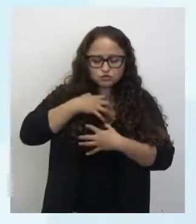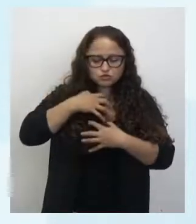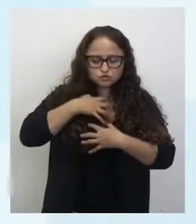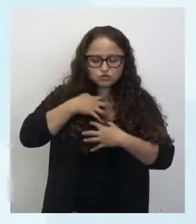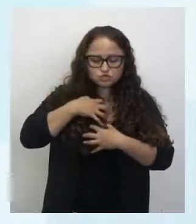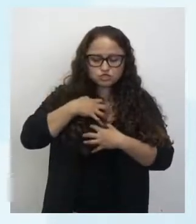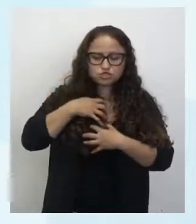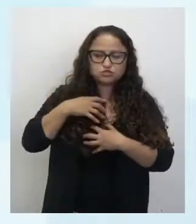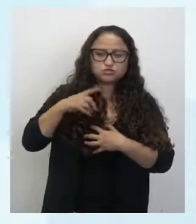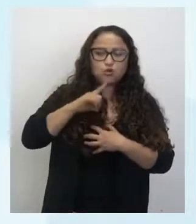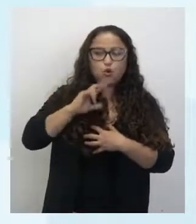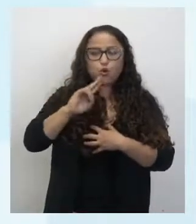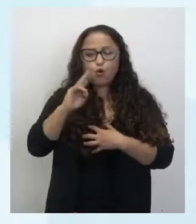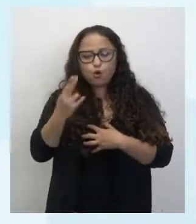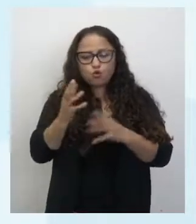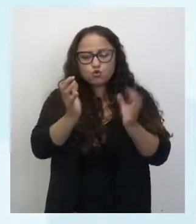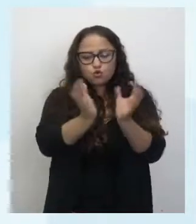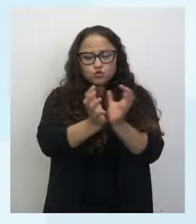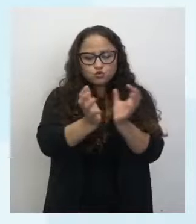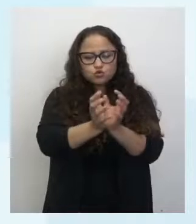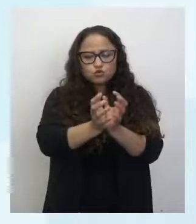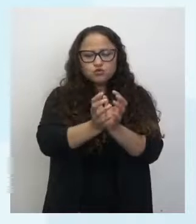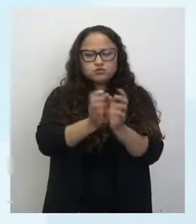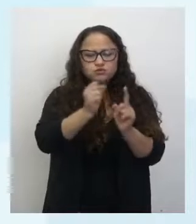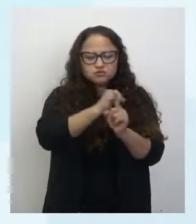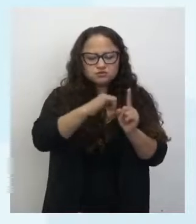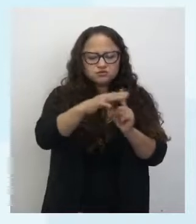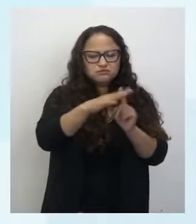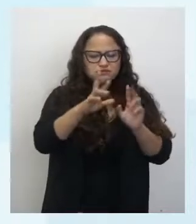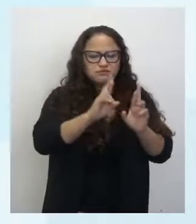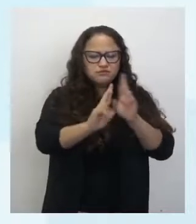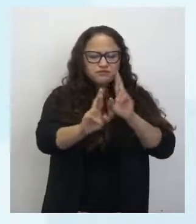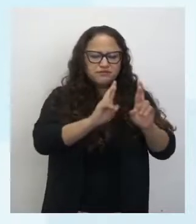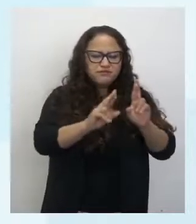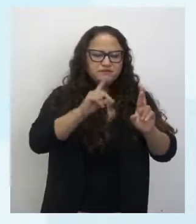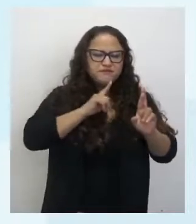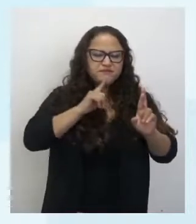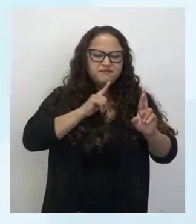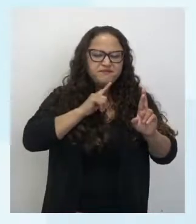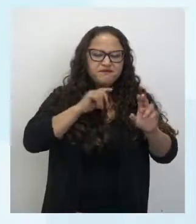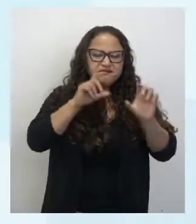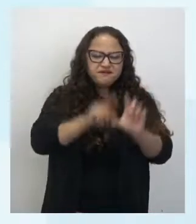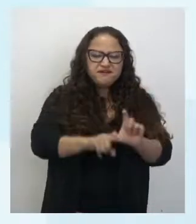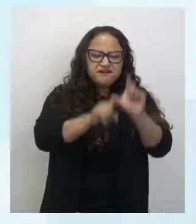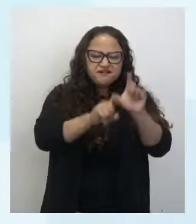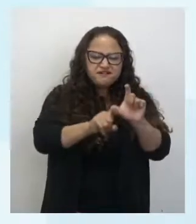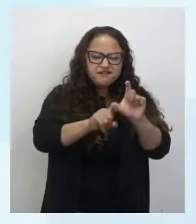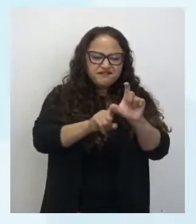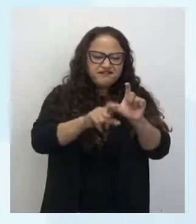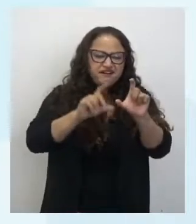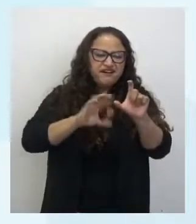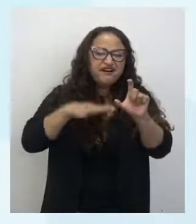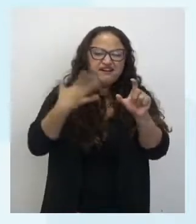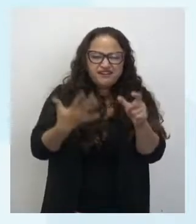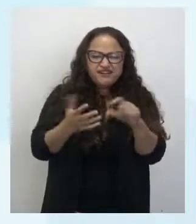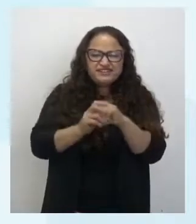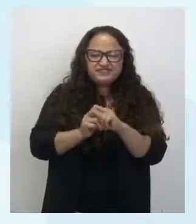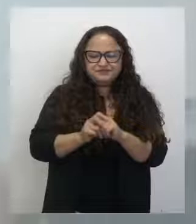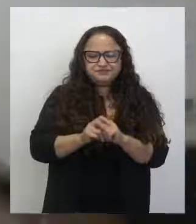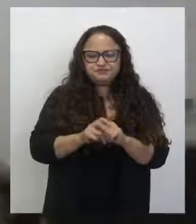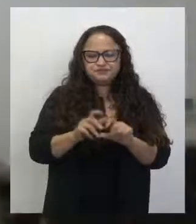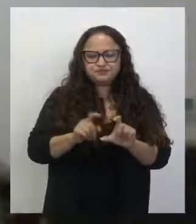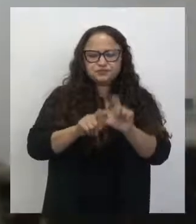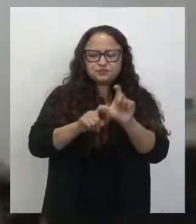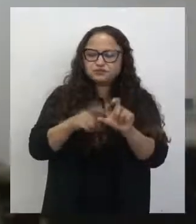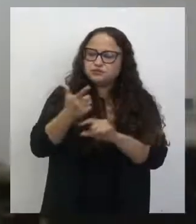em algum setor das relações sociais, se encontra numa situação de dependência ou desvantagem, né, em relação